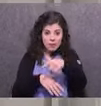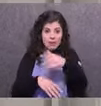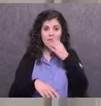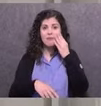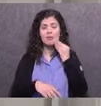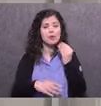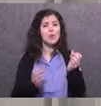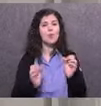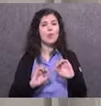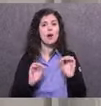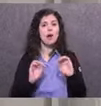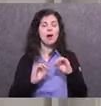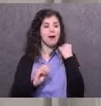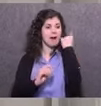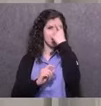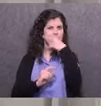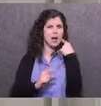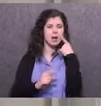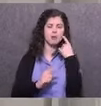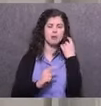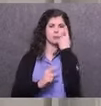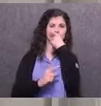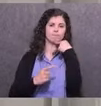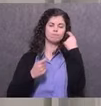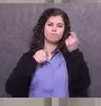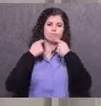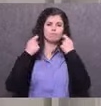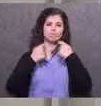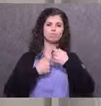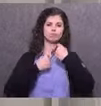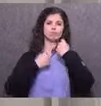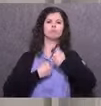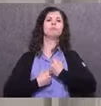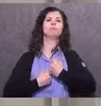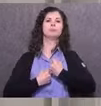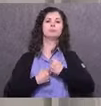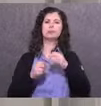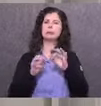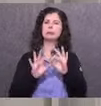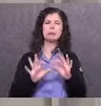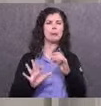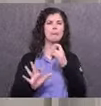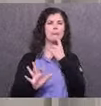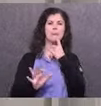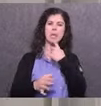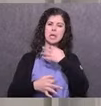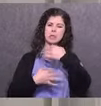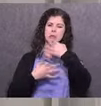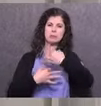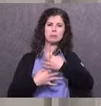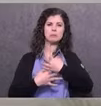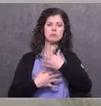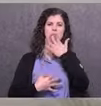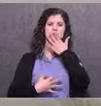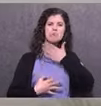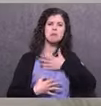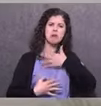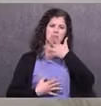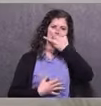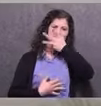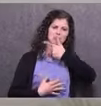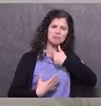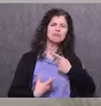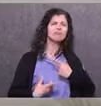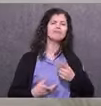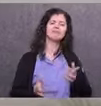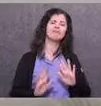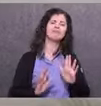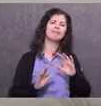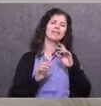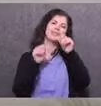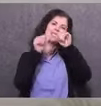Tornei o meu rosto duro como pedra e sei que não ficarei desiludido. Palavra do Senhor.